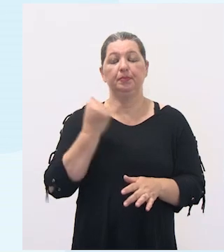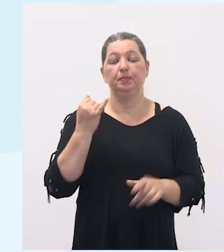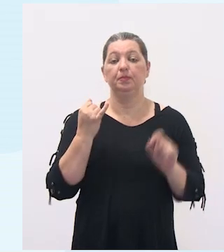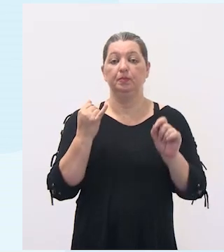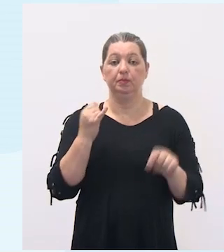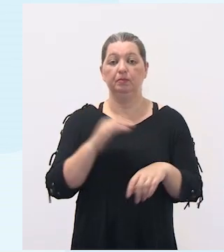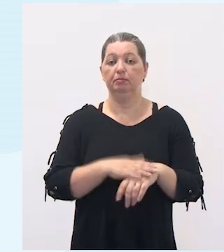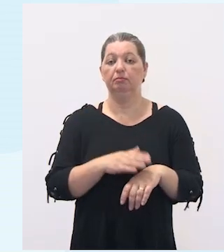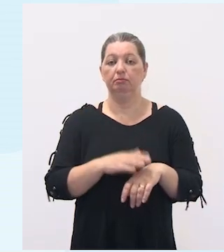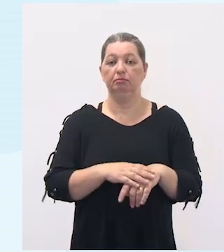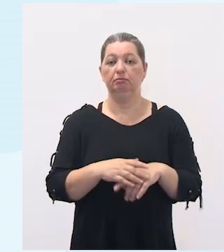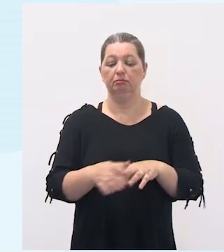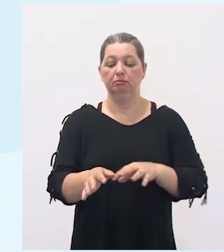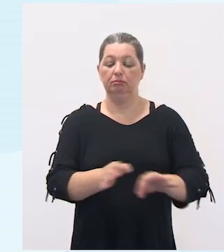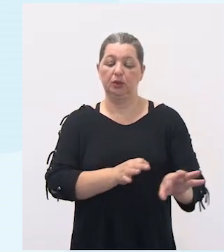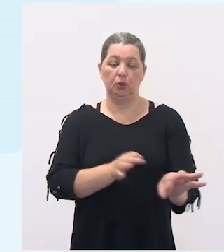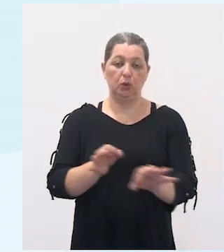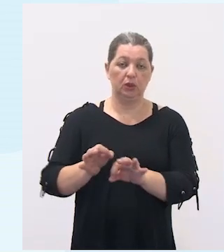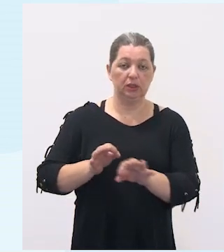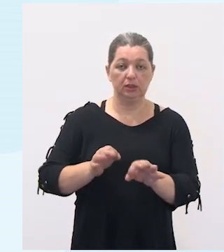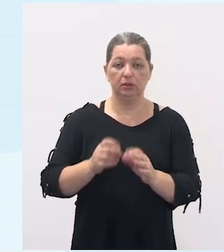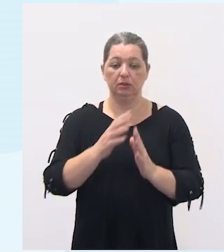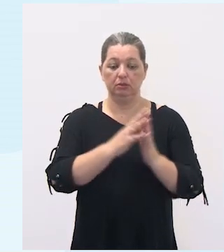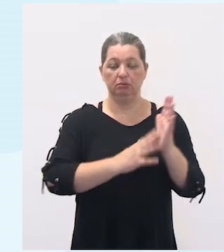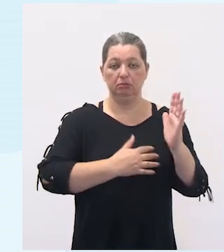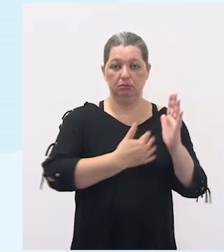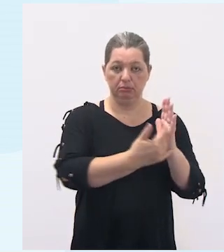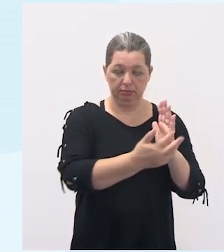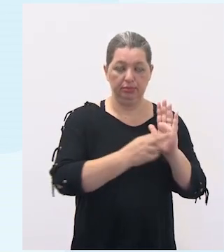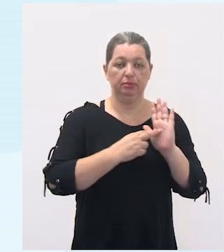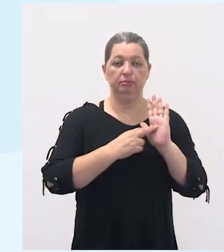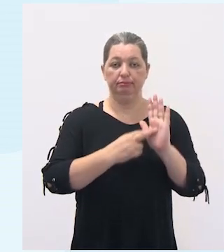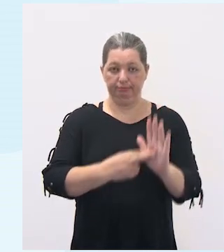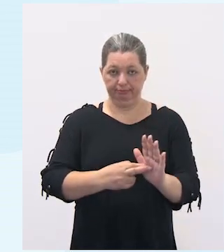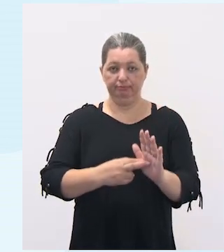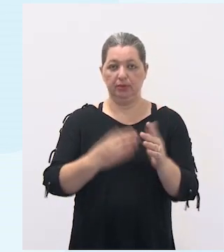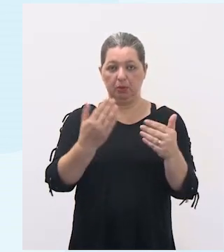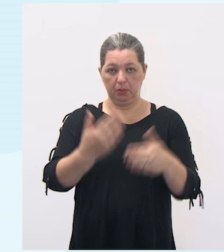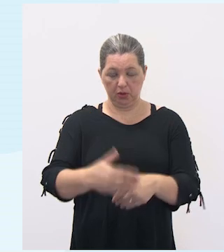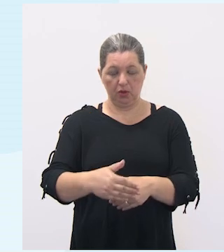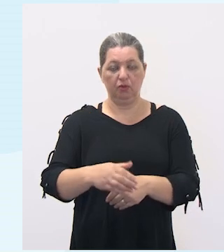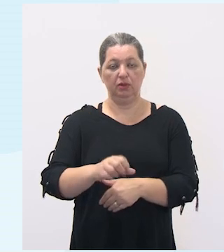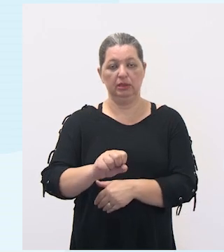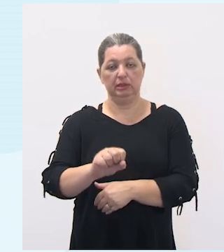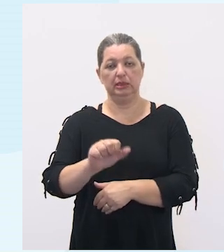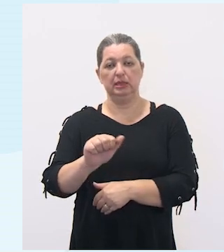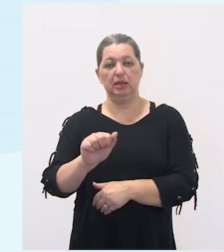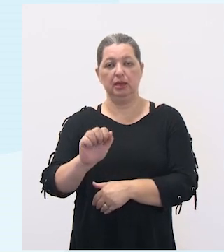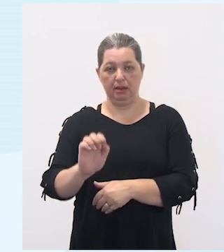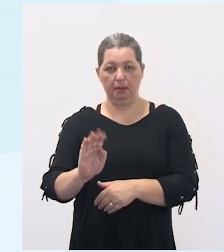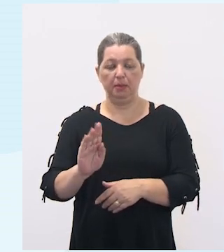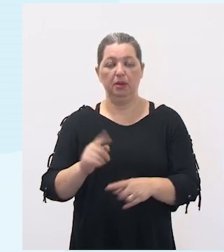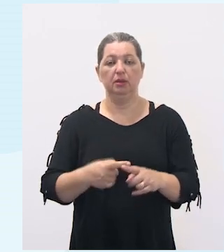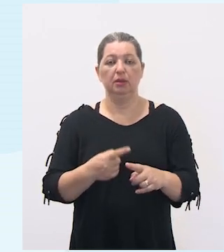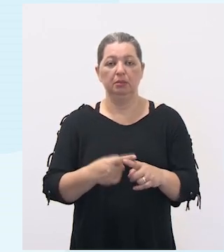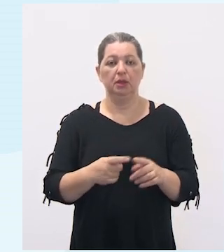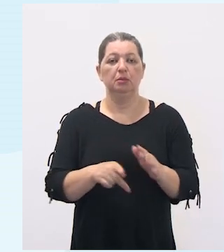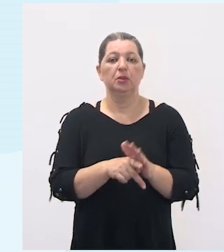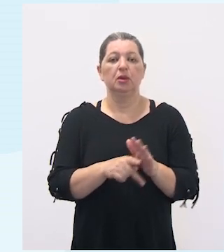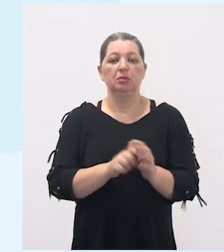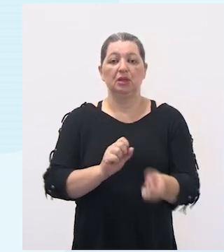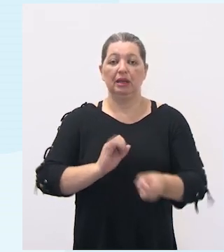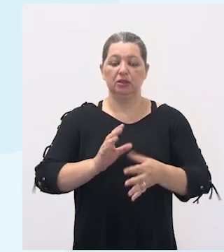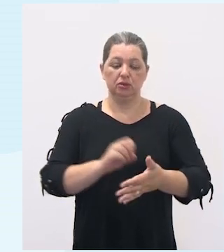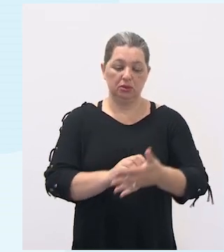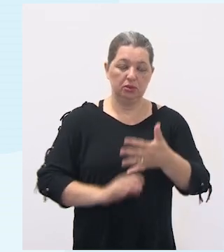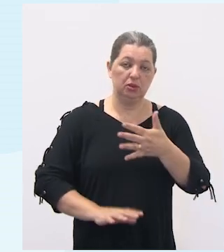um alinhamento entre a matriz de referência do SAEB, entre os referenciais curriculares previstos para